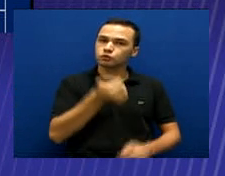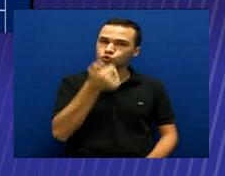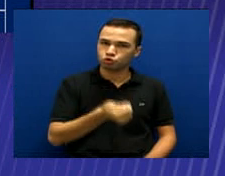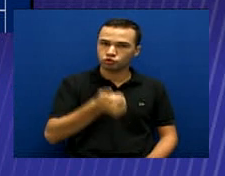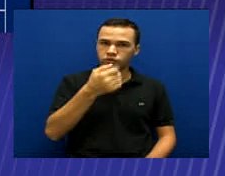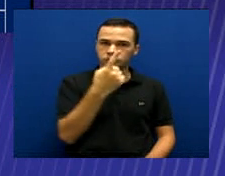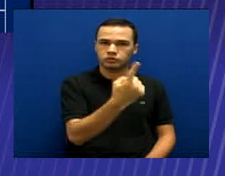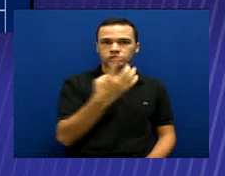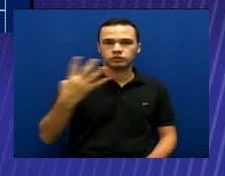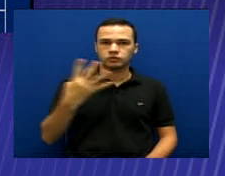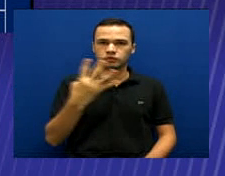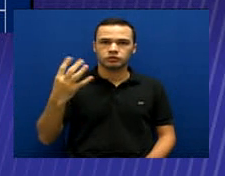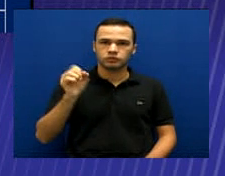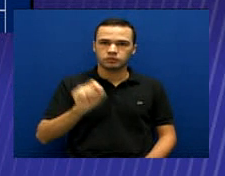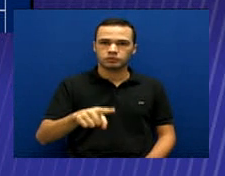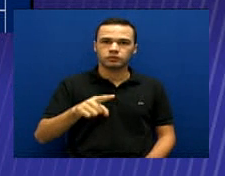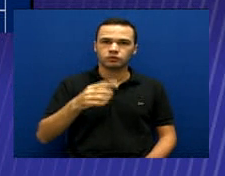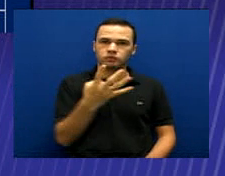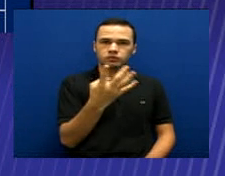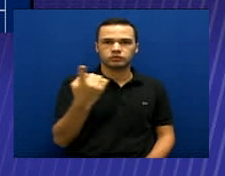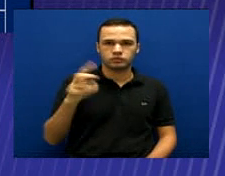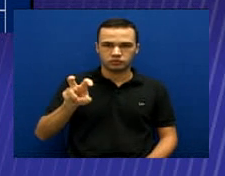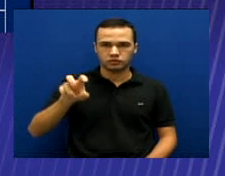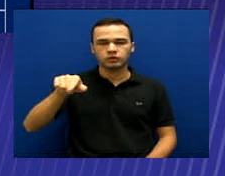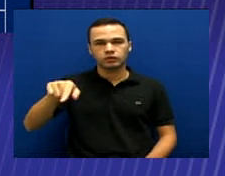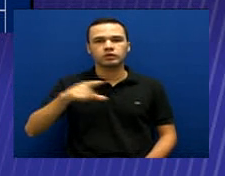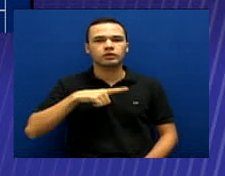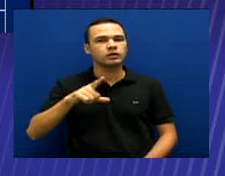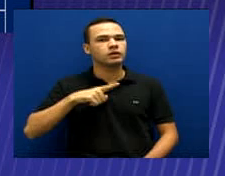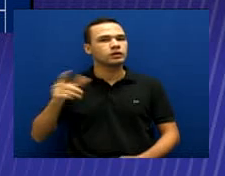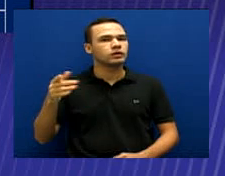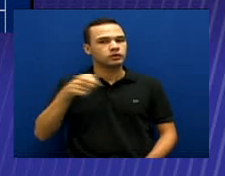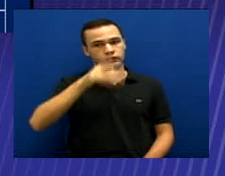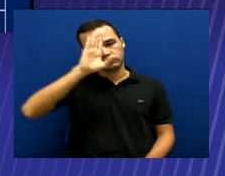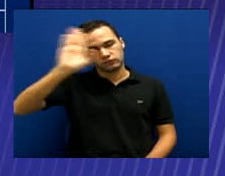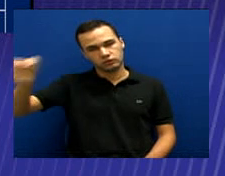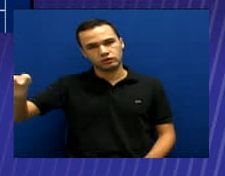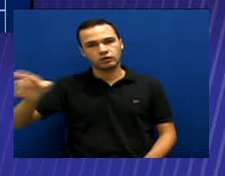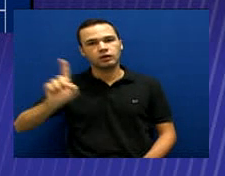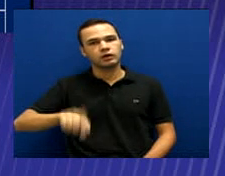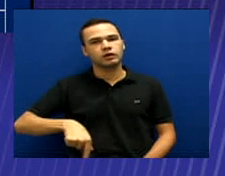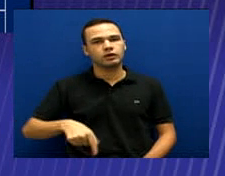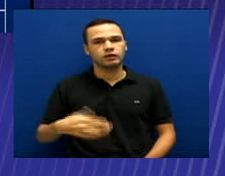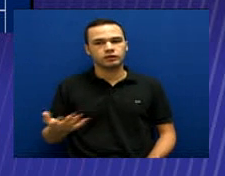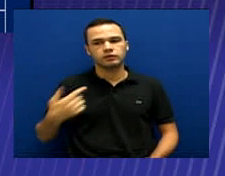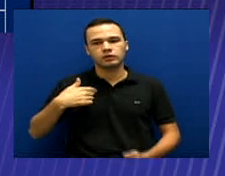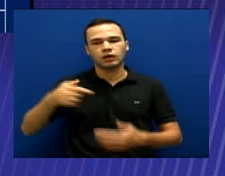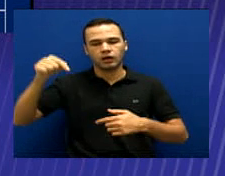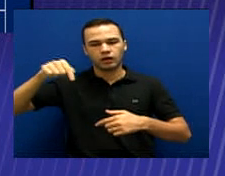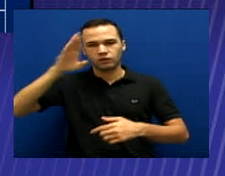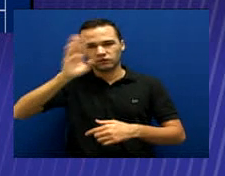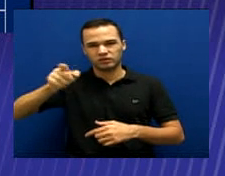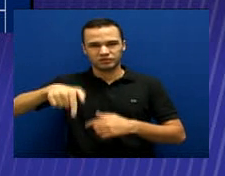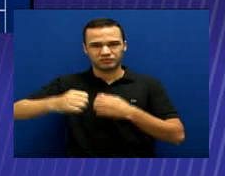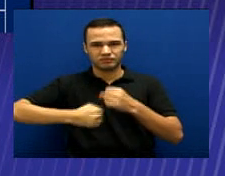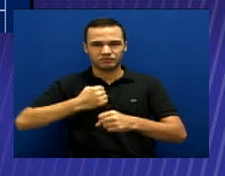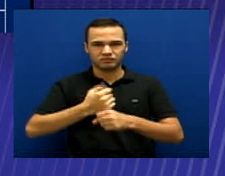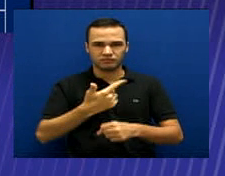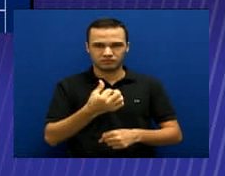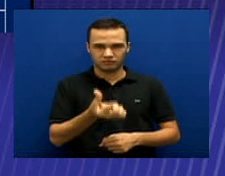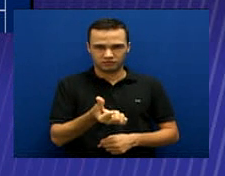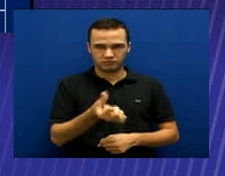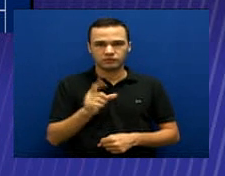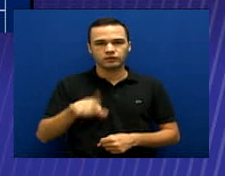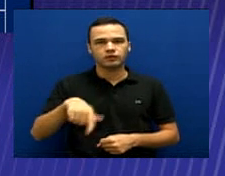144 mil 415 onde tínhamos na meta meses o resultado primário para 2016 isso baseado na lei